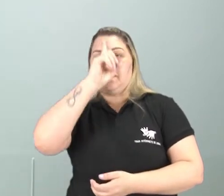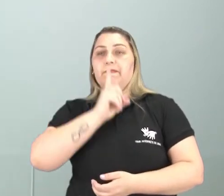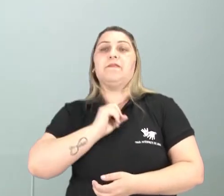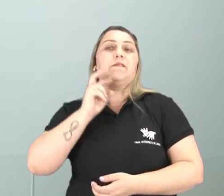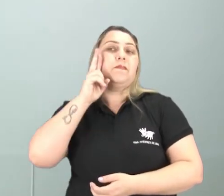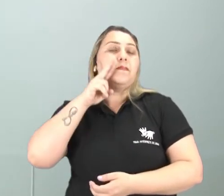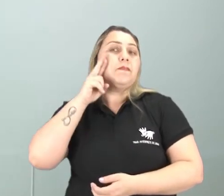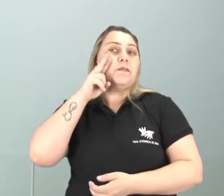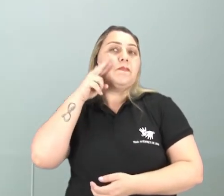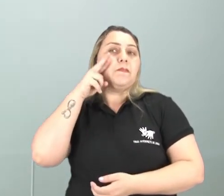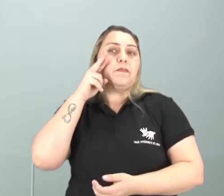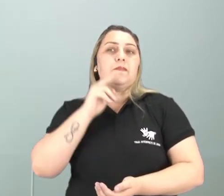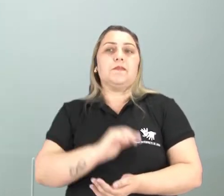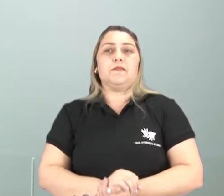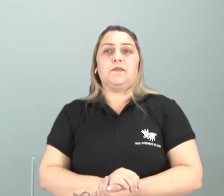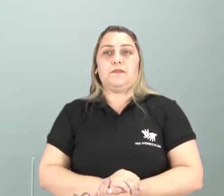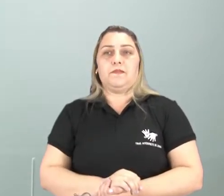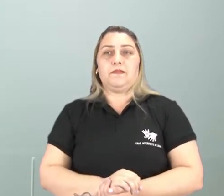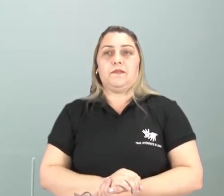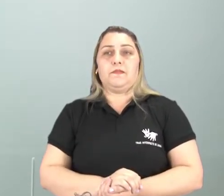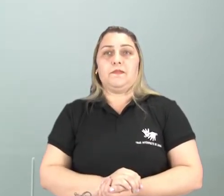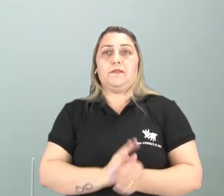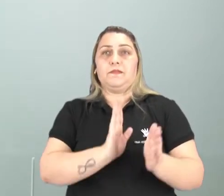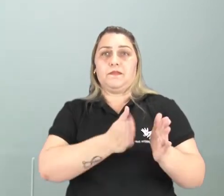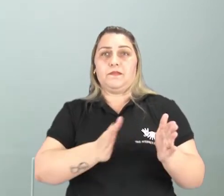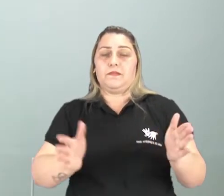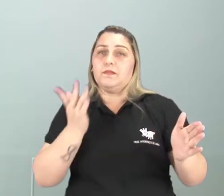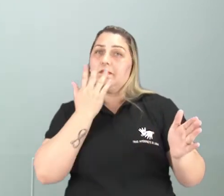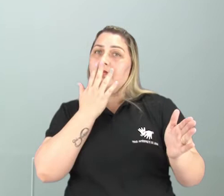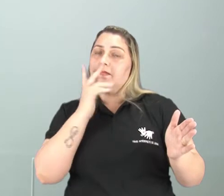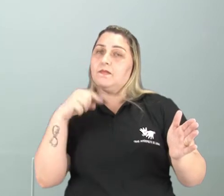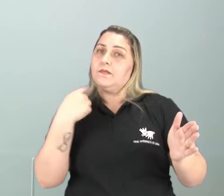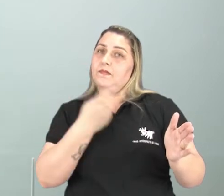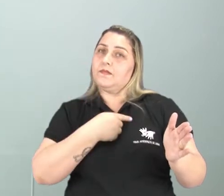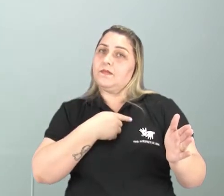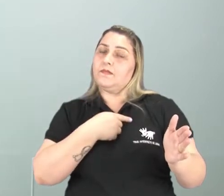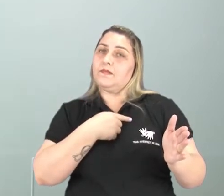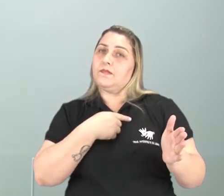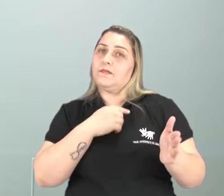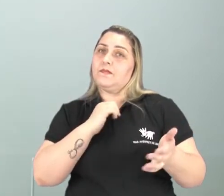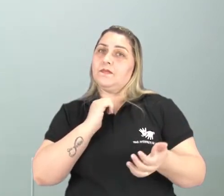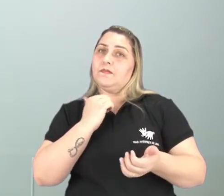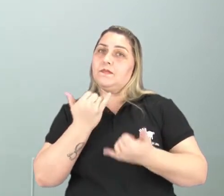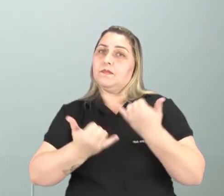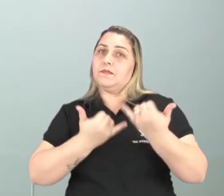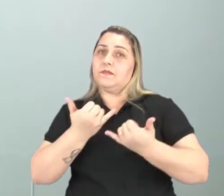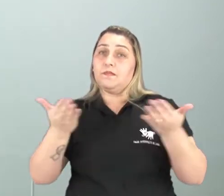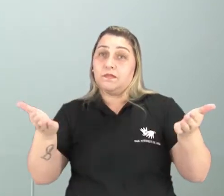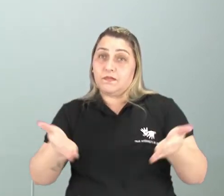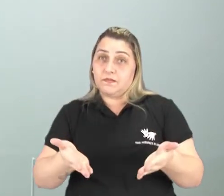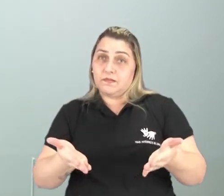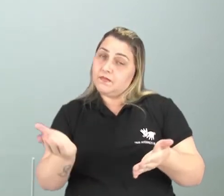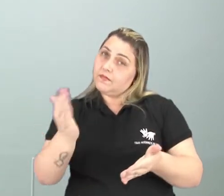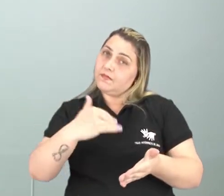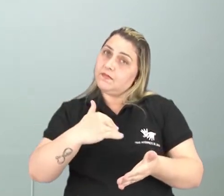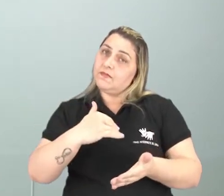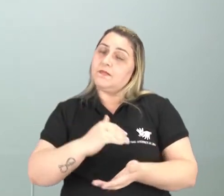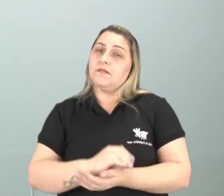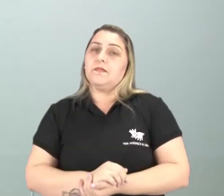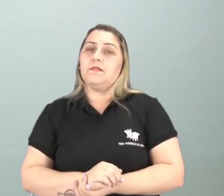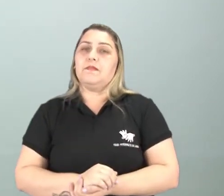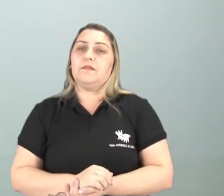azul amarelo e rosa essa é a sequência de cores do nosso jogo agora vamos lá